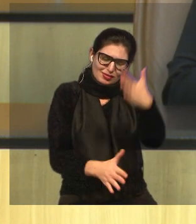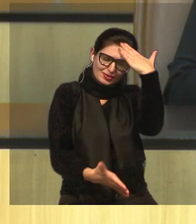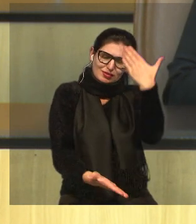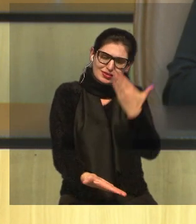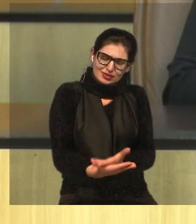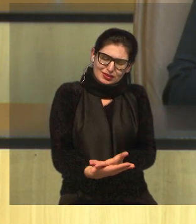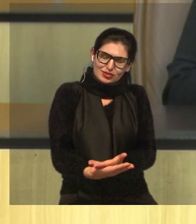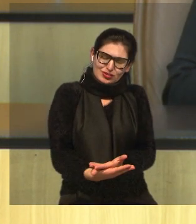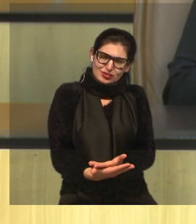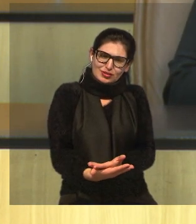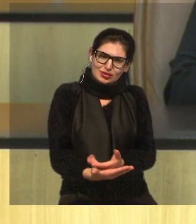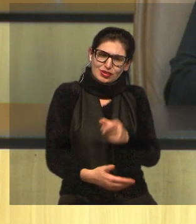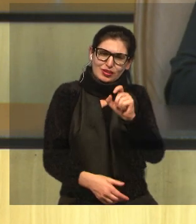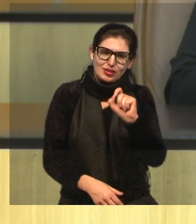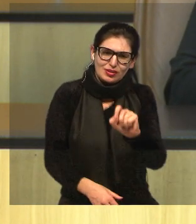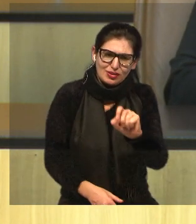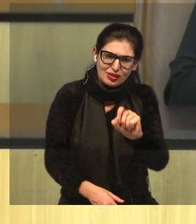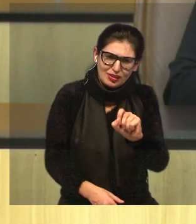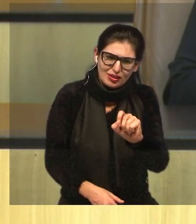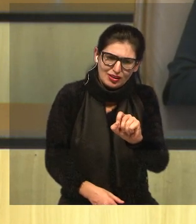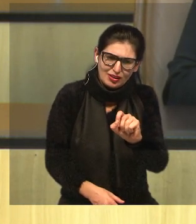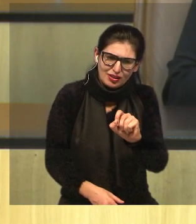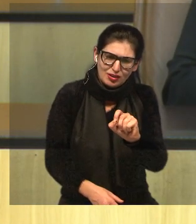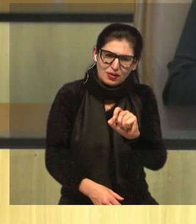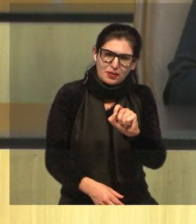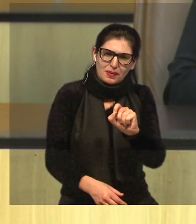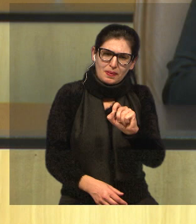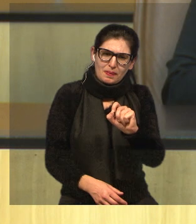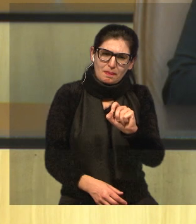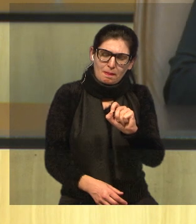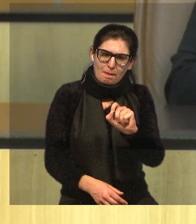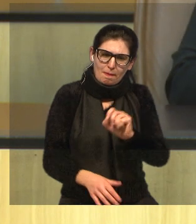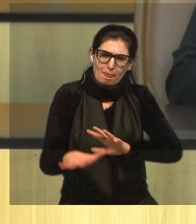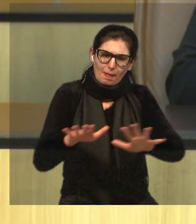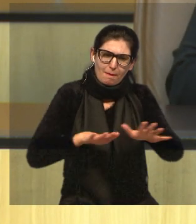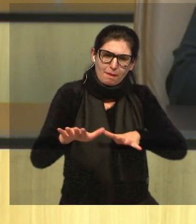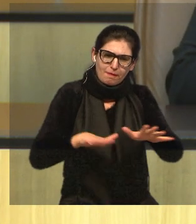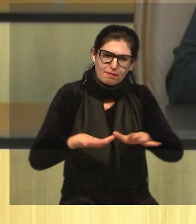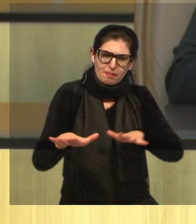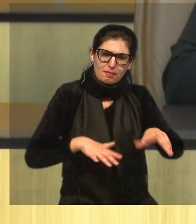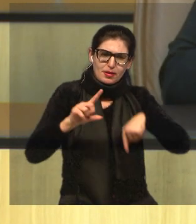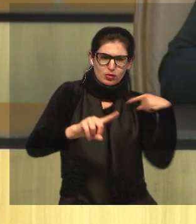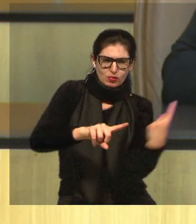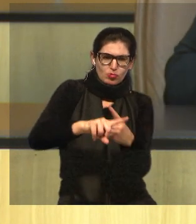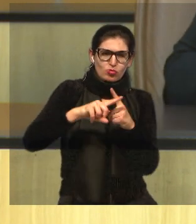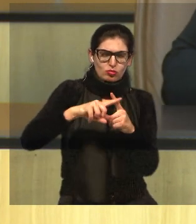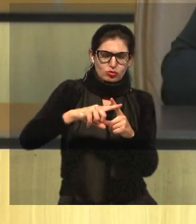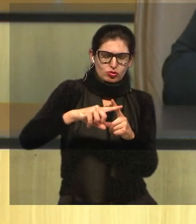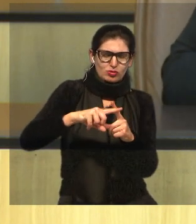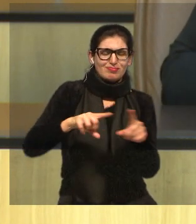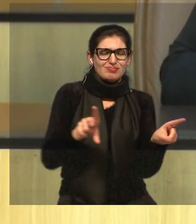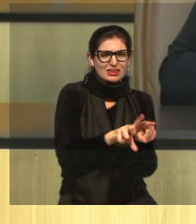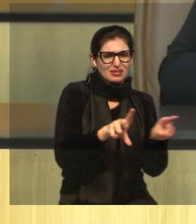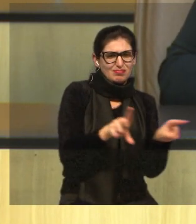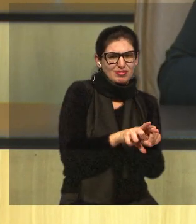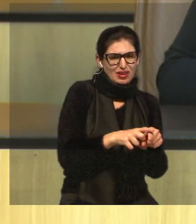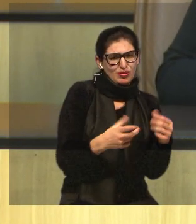nós vamos fazer, que aquele movimento que, de uma forma positiva, mas também de uma forma